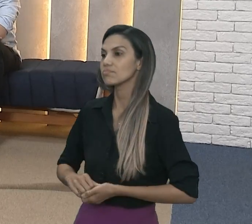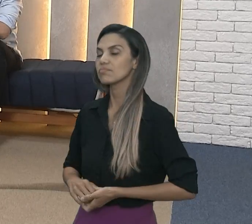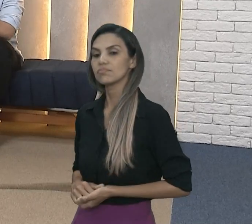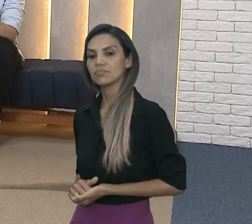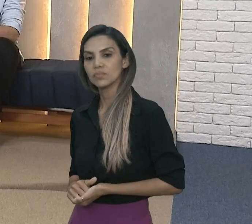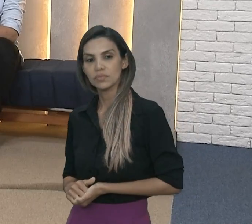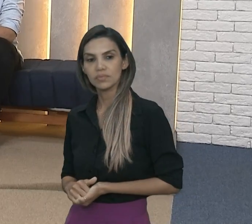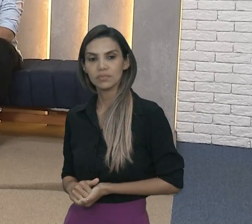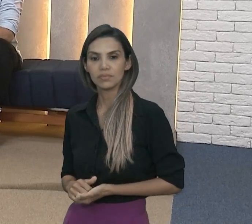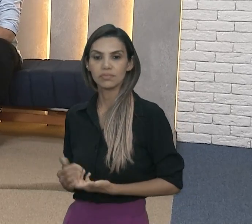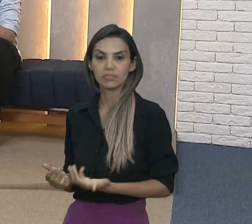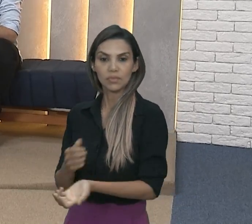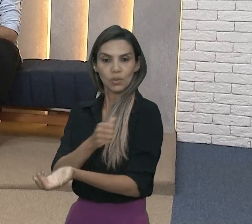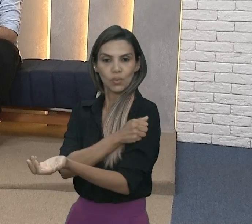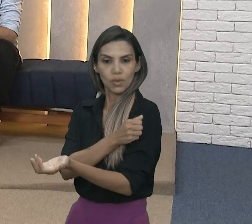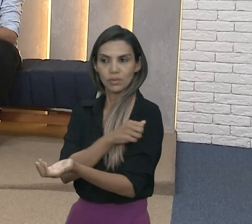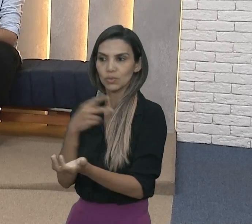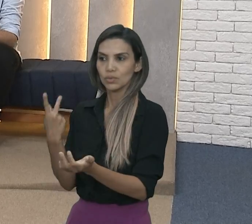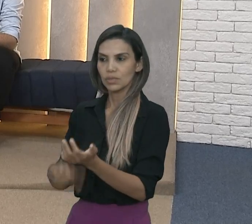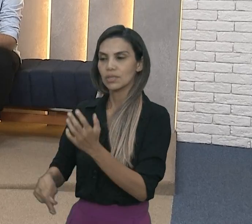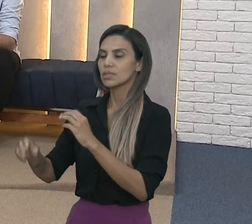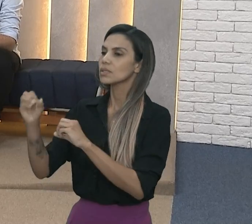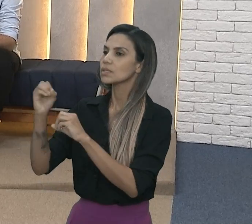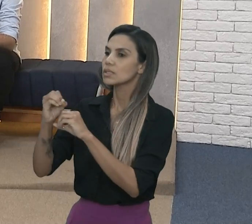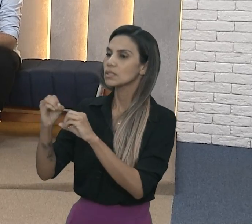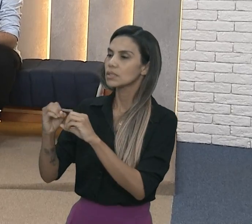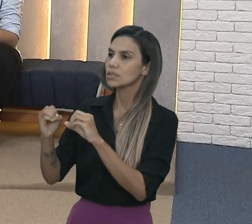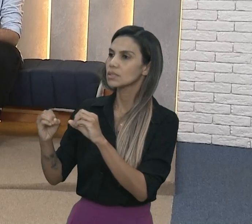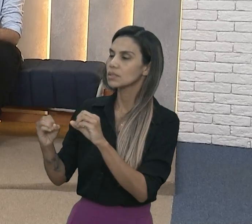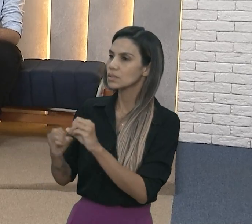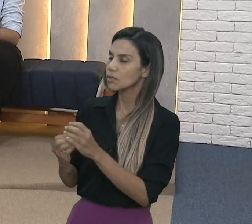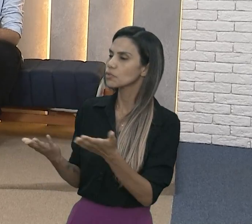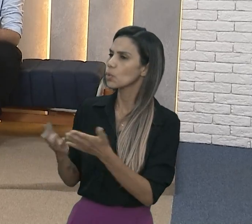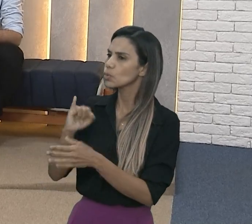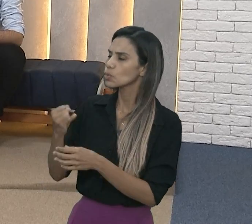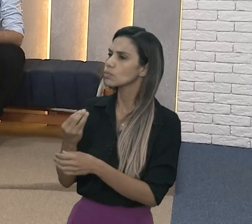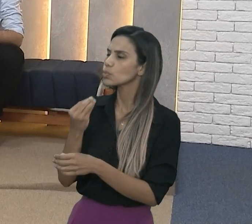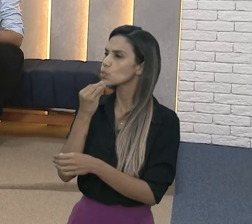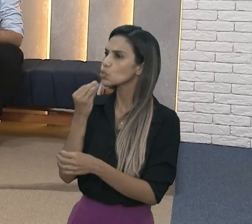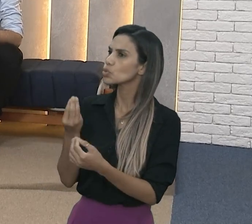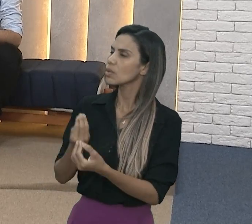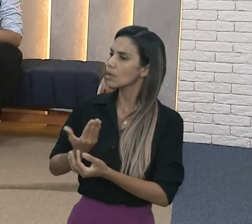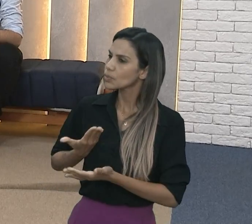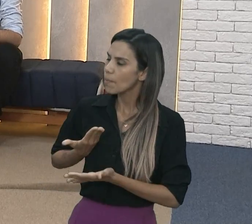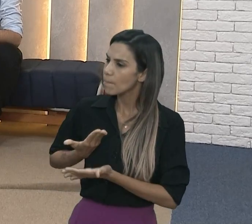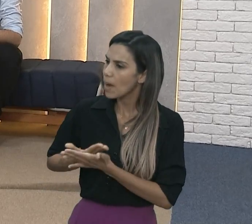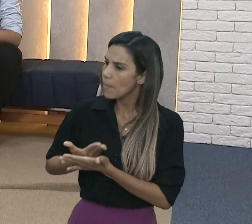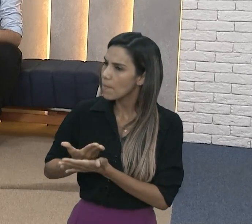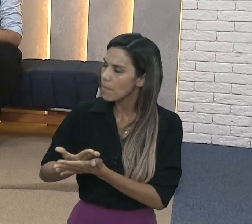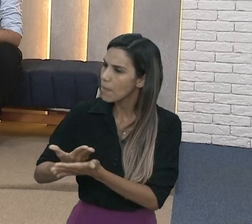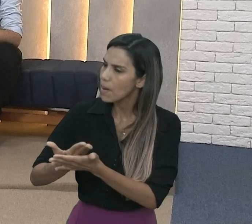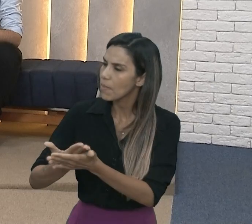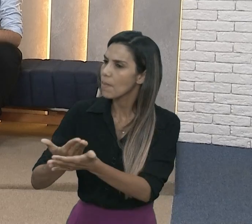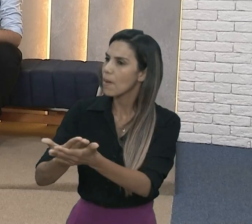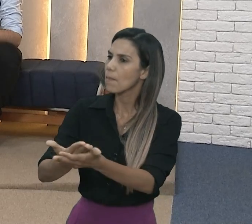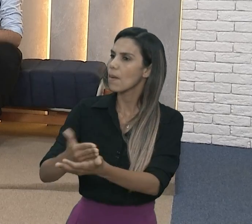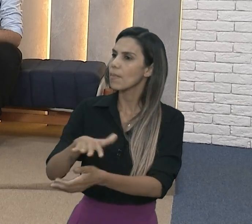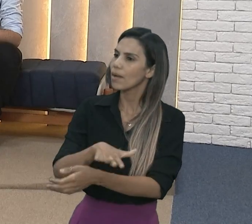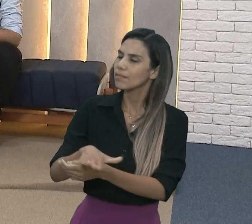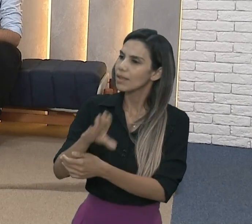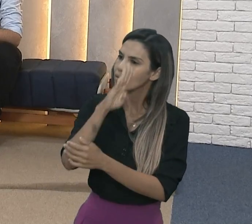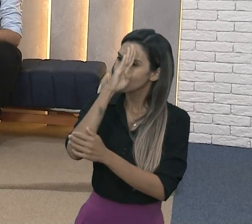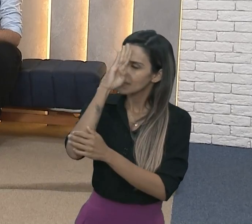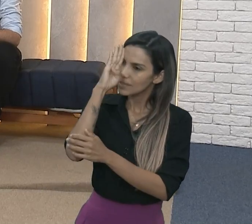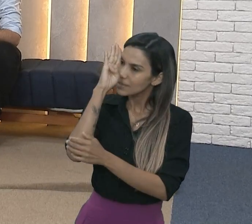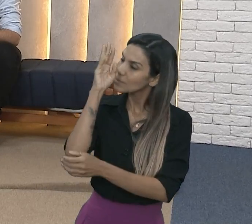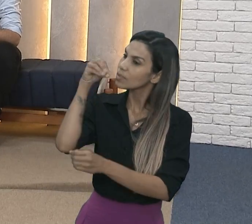aluno da UFG ganha, que hoje ele tem a oportunidade de fazer também toda essa carreira acadêmica, trilhar toda essa